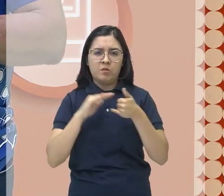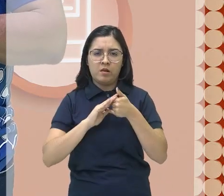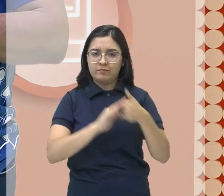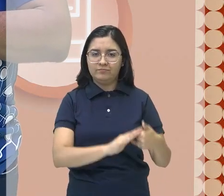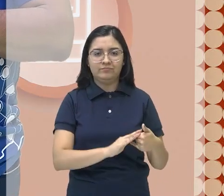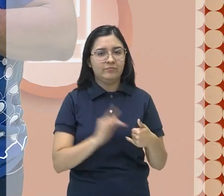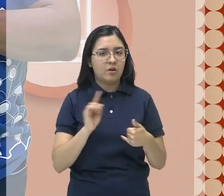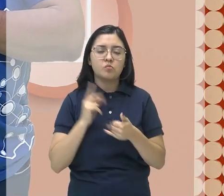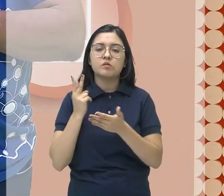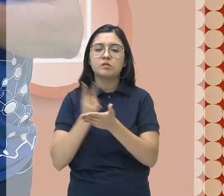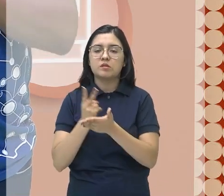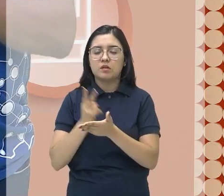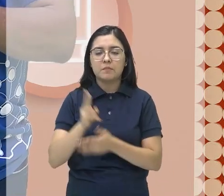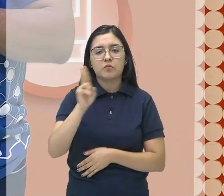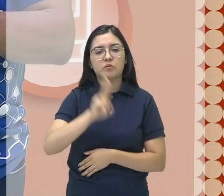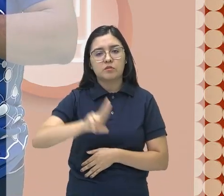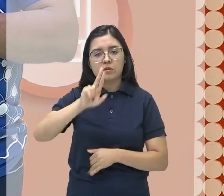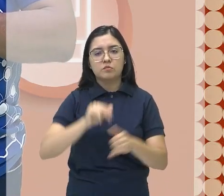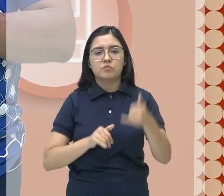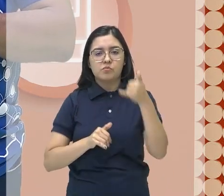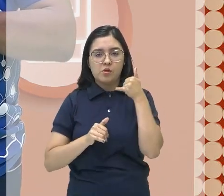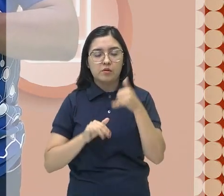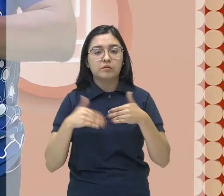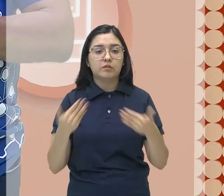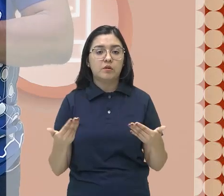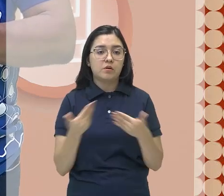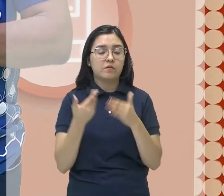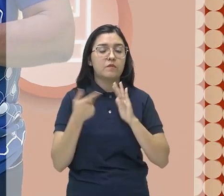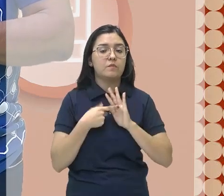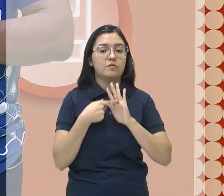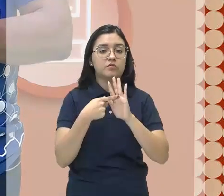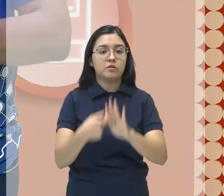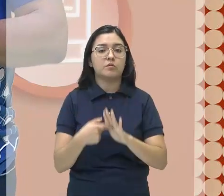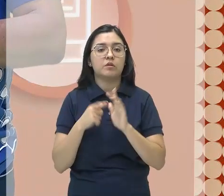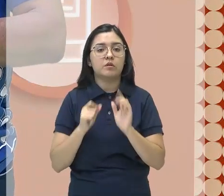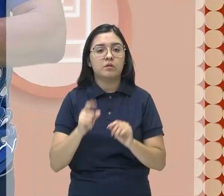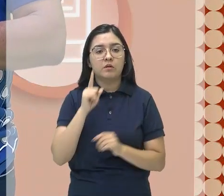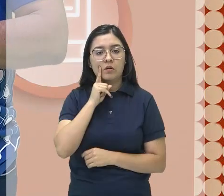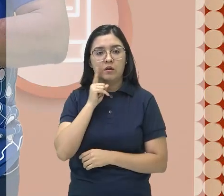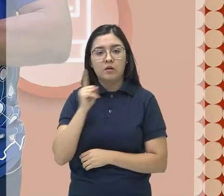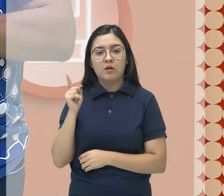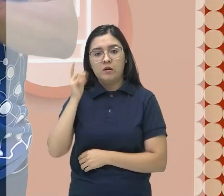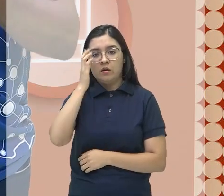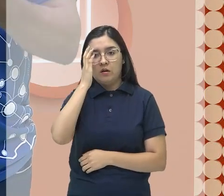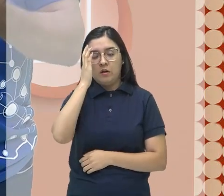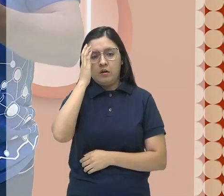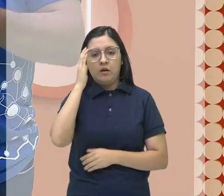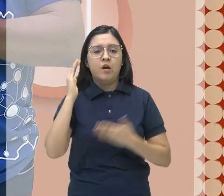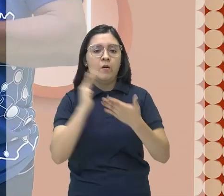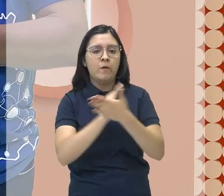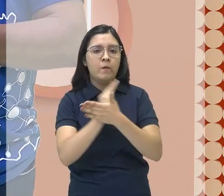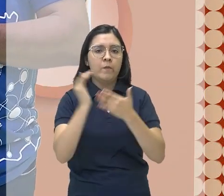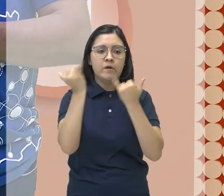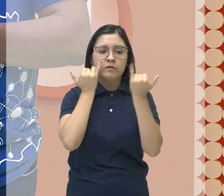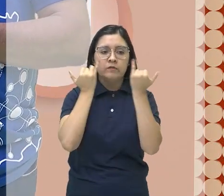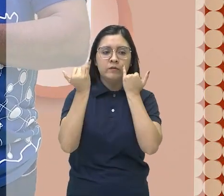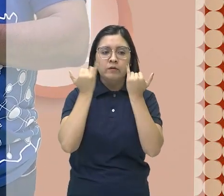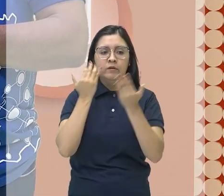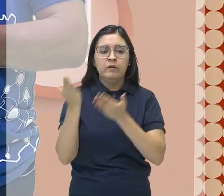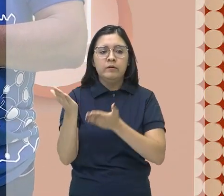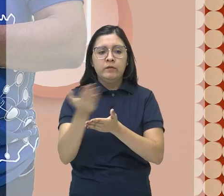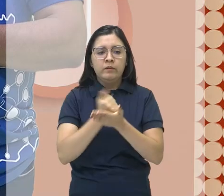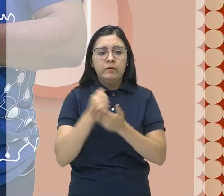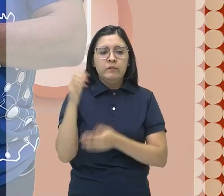celular. E para isso, vou mostrar para vocês aqui, ó, só alguns dados, né,